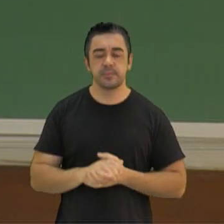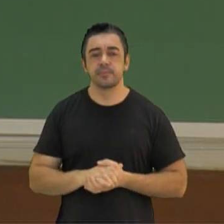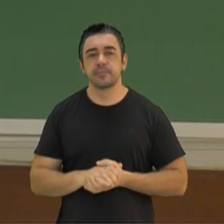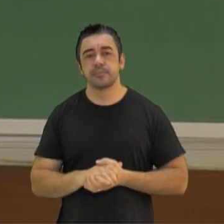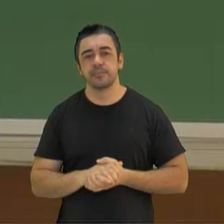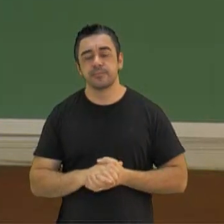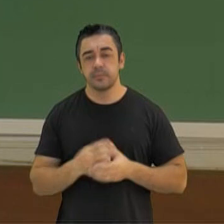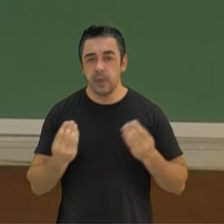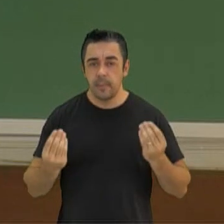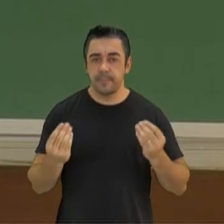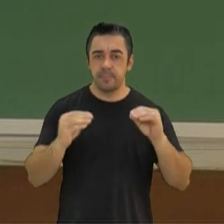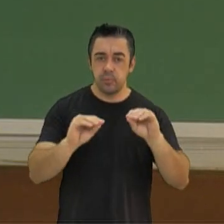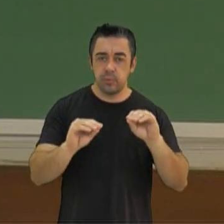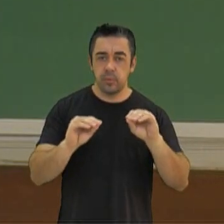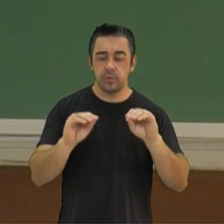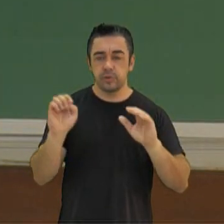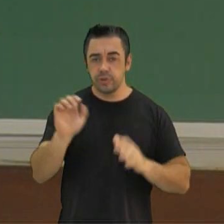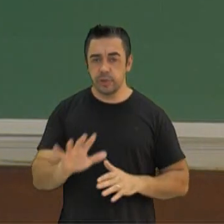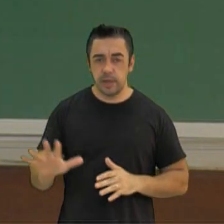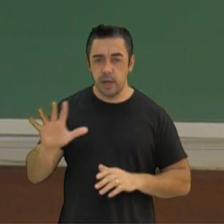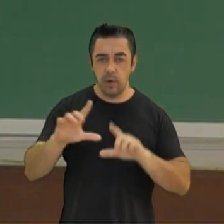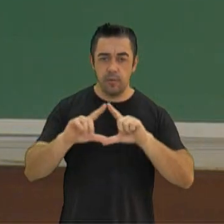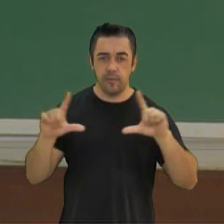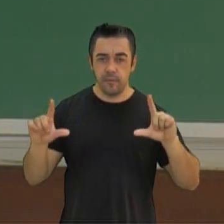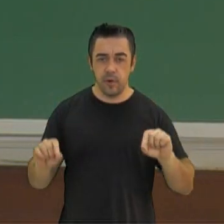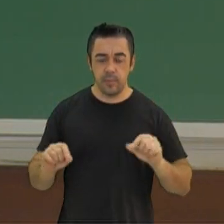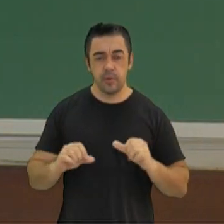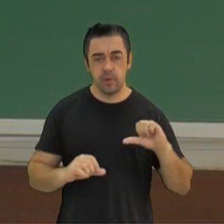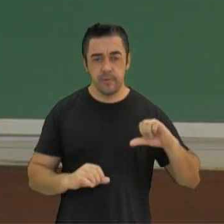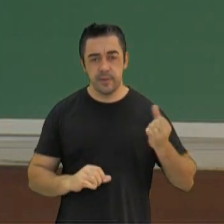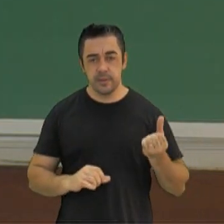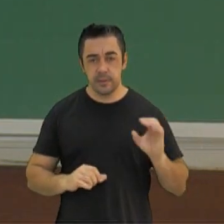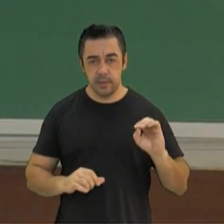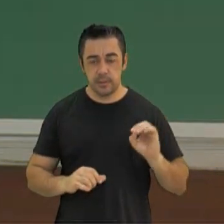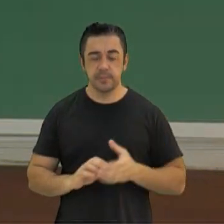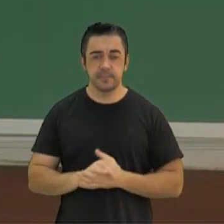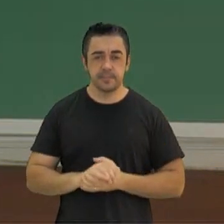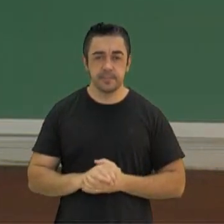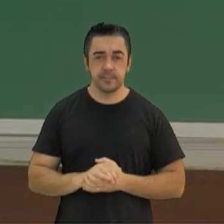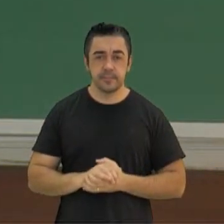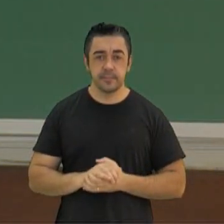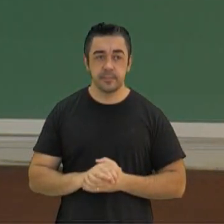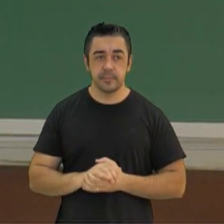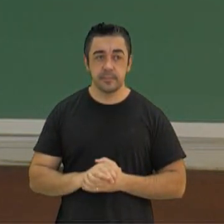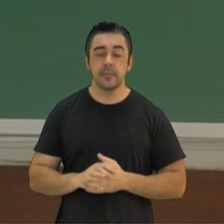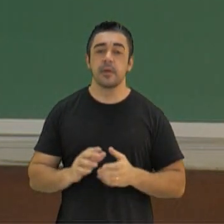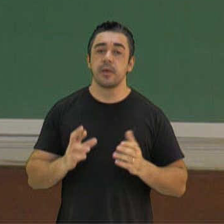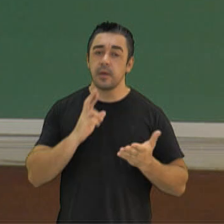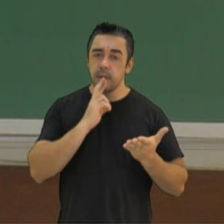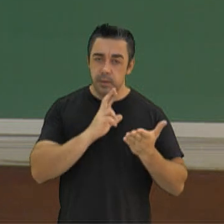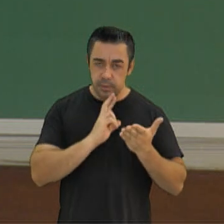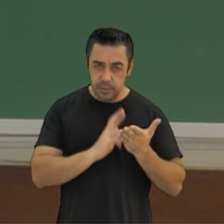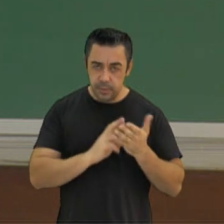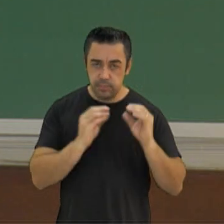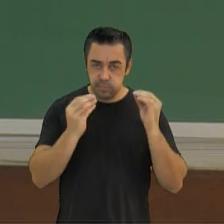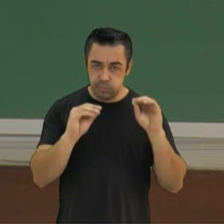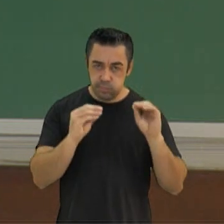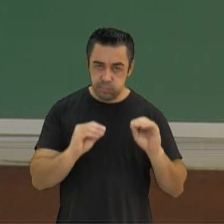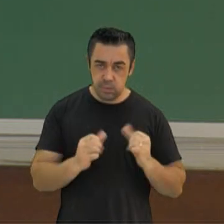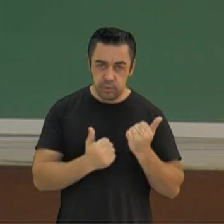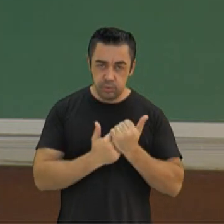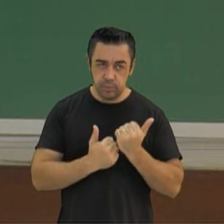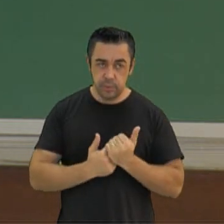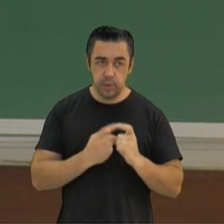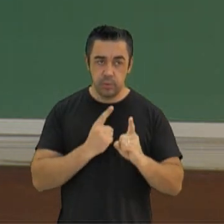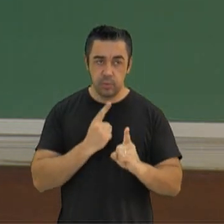eu joguei na fórmula do termo geral o 960. Desculpem. Resolvi 960